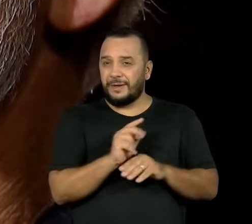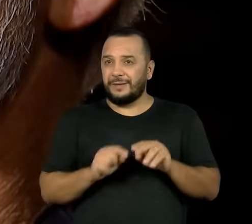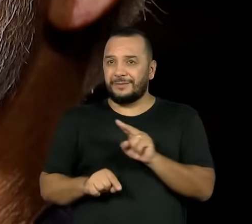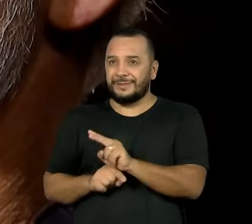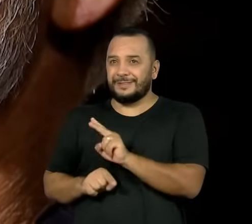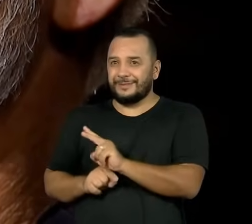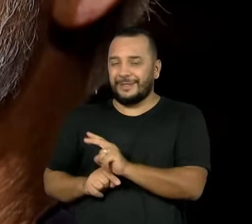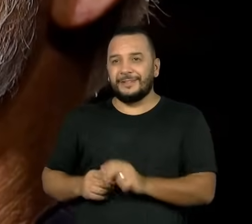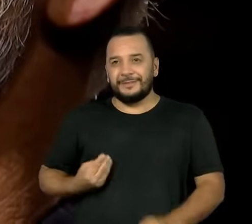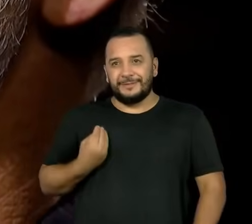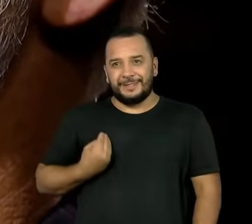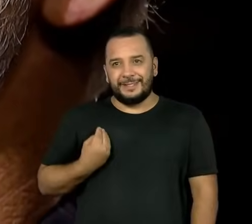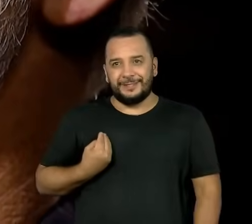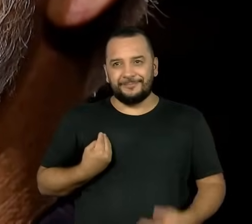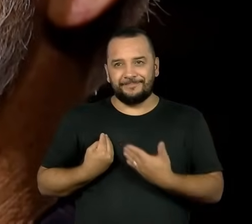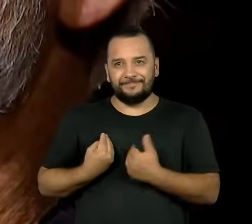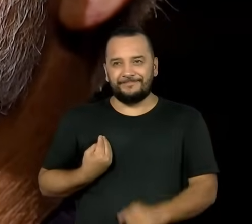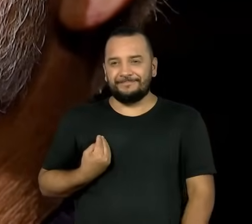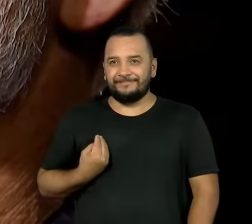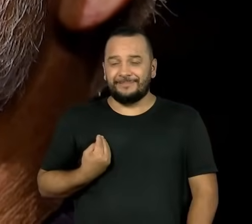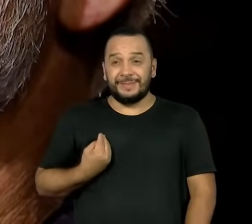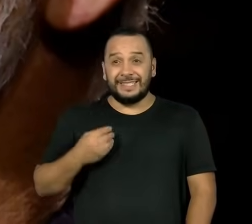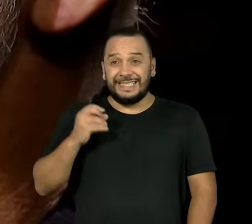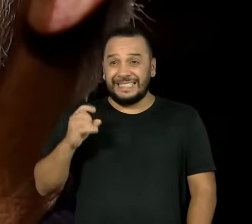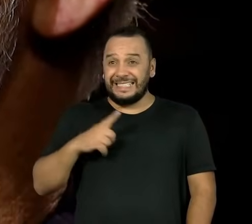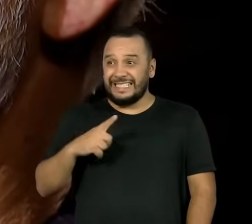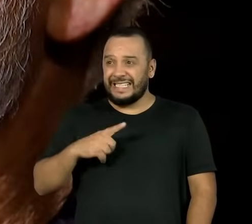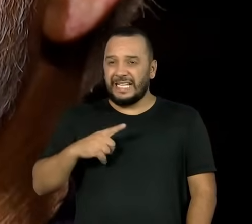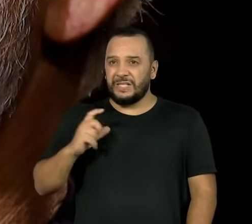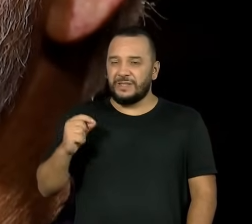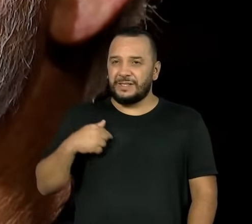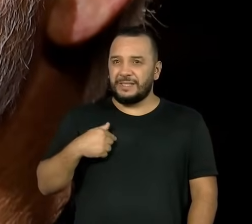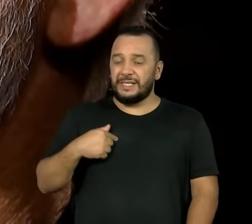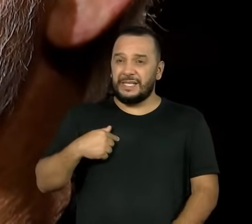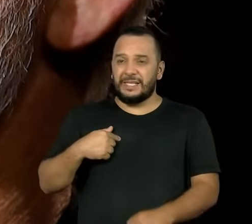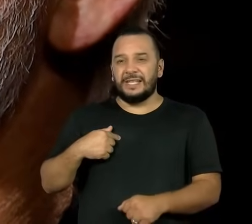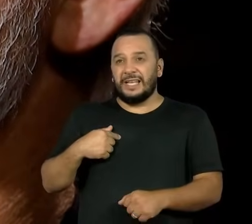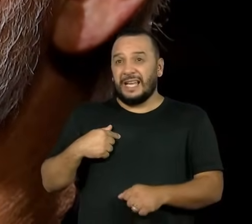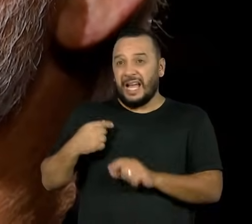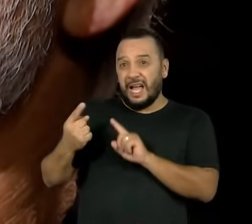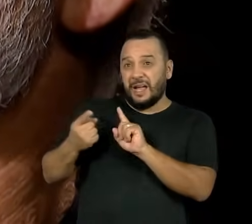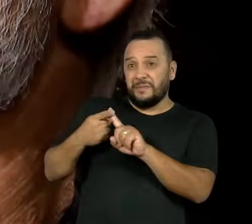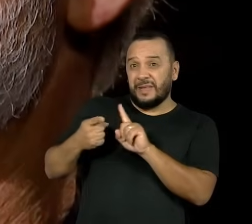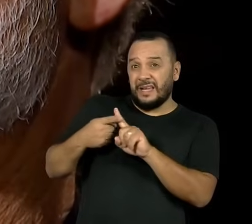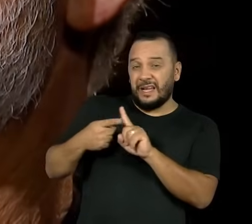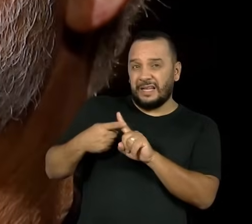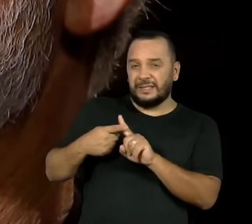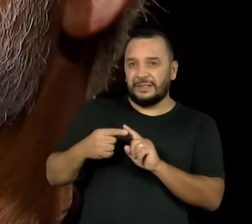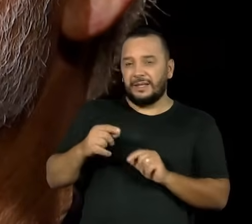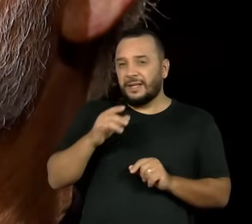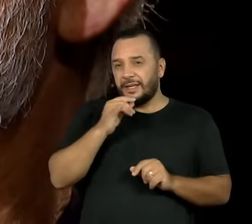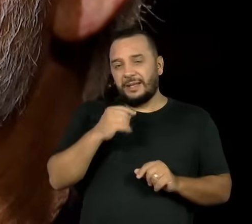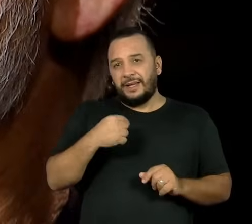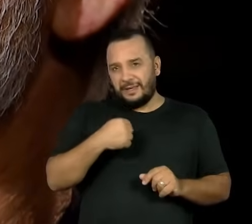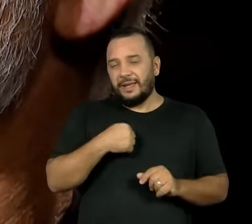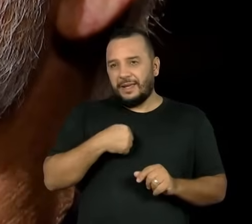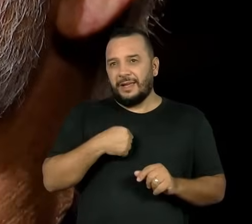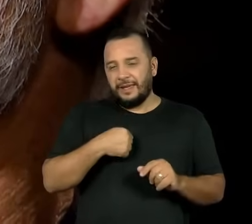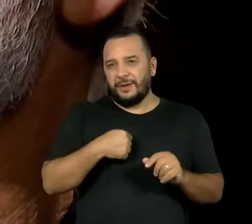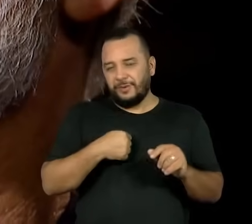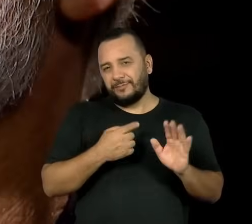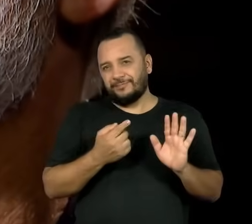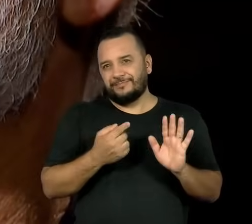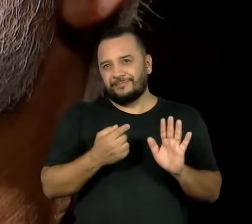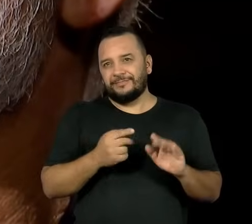está com algum tipo de ameaça, eu ou uma bactéria, eu vou querer preservar. Então é